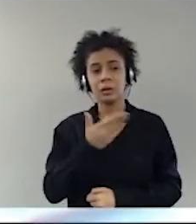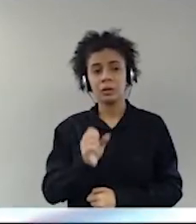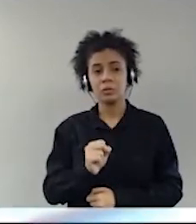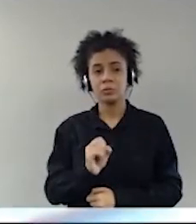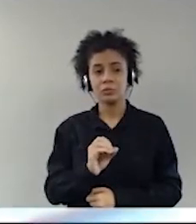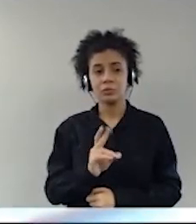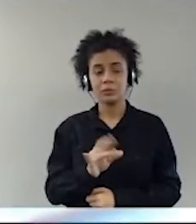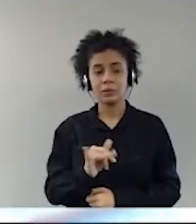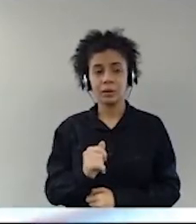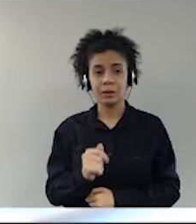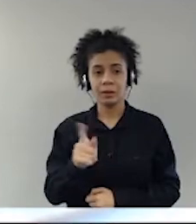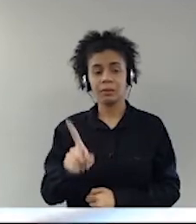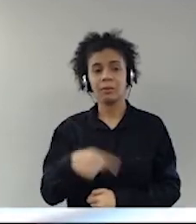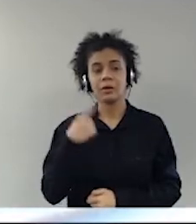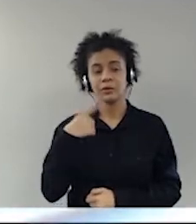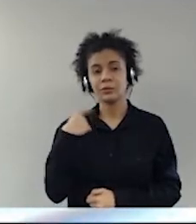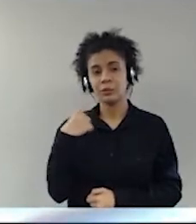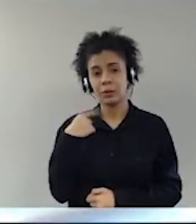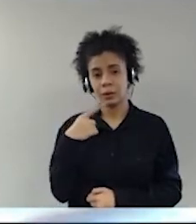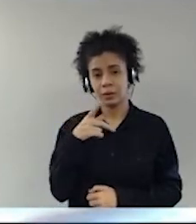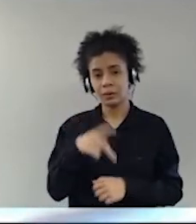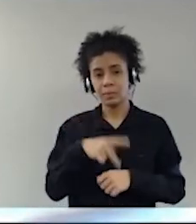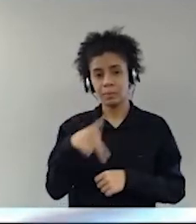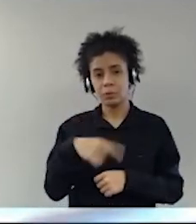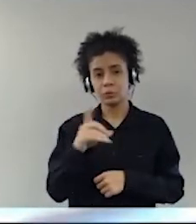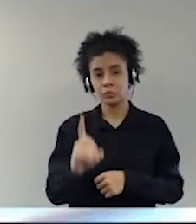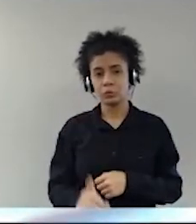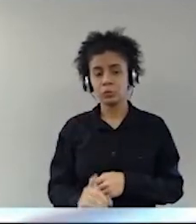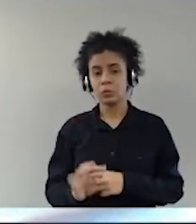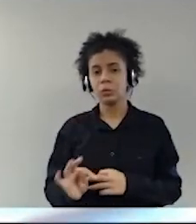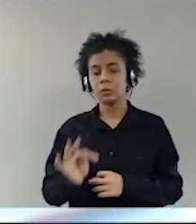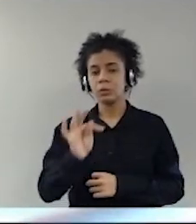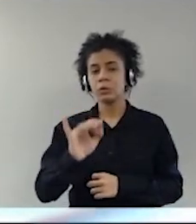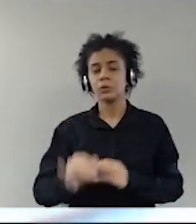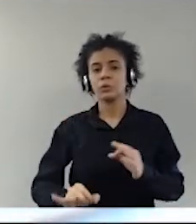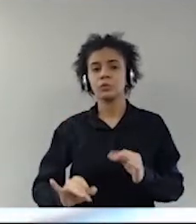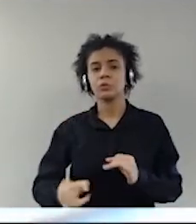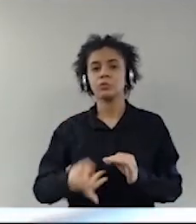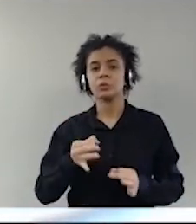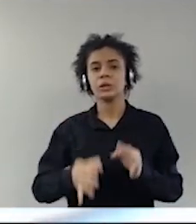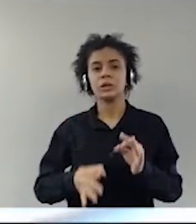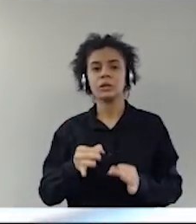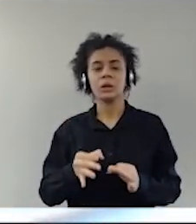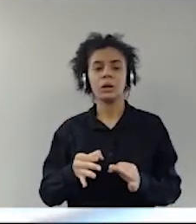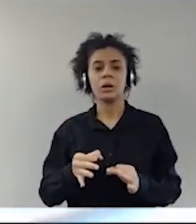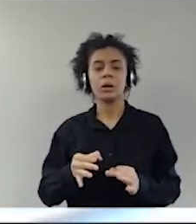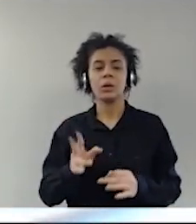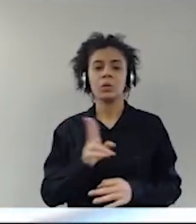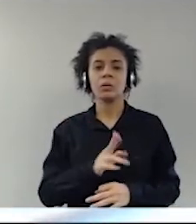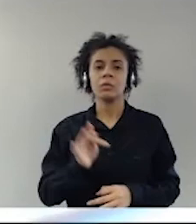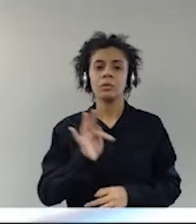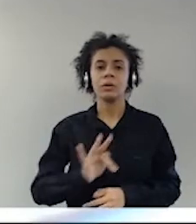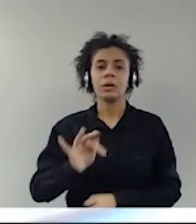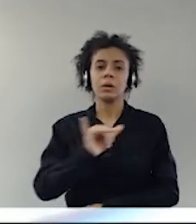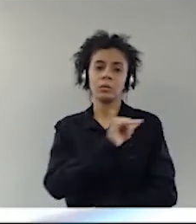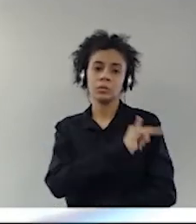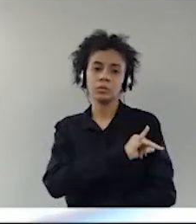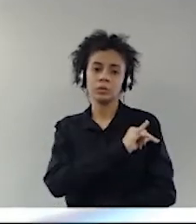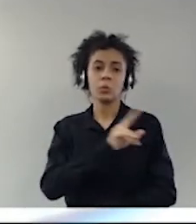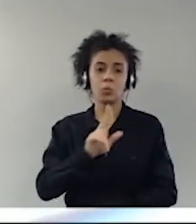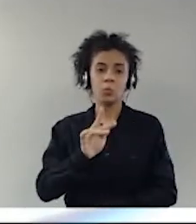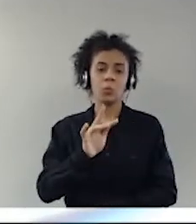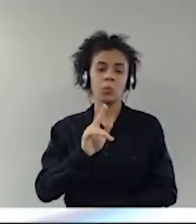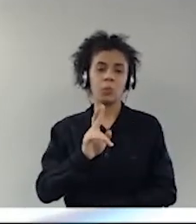Soraya Mendes, advogada, pós-doutora em Teorias Jurídicas Contemporâneas pela Universidade Federal do Rio de Janeiro,